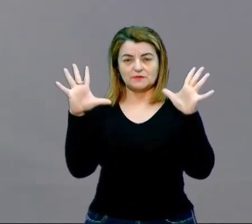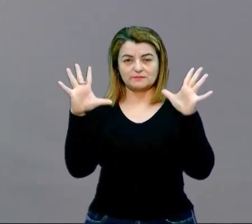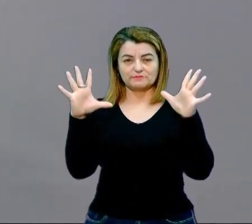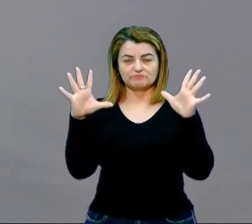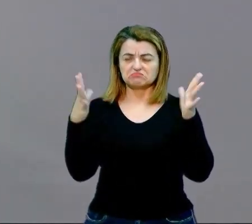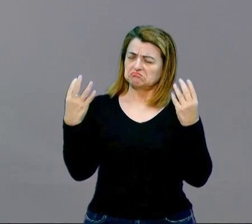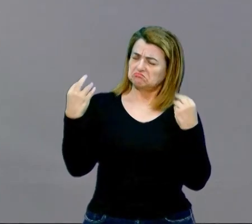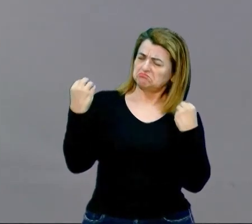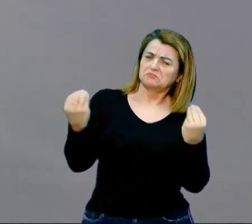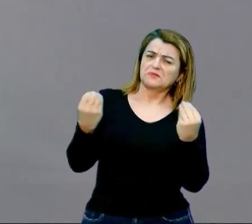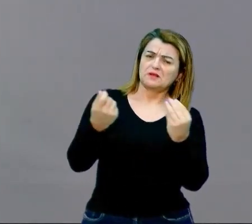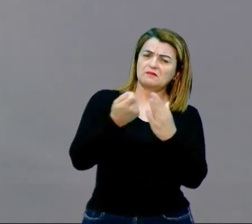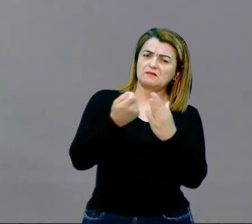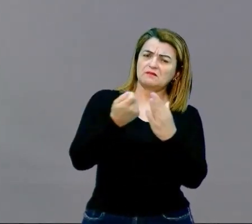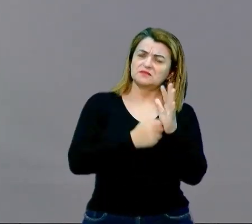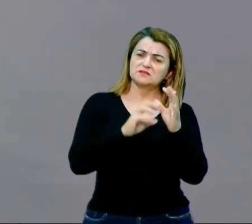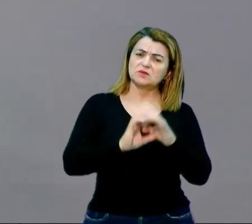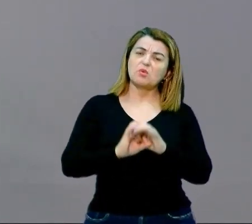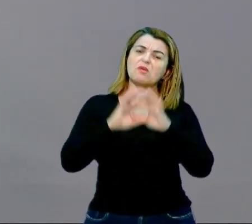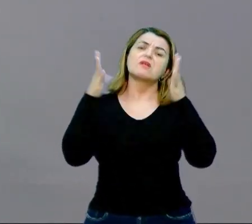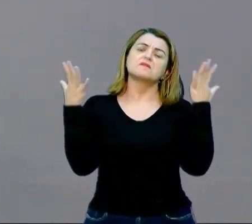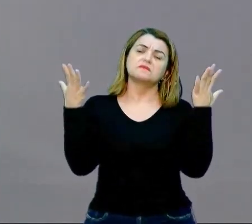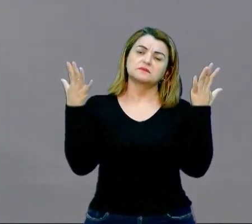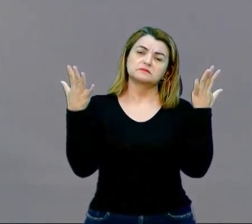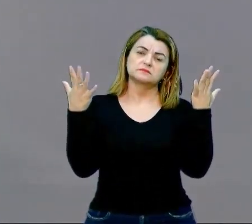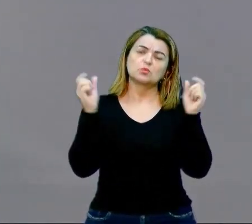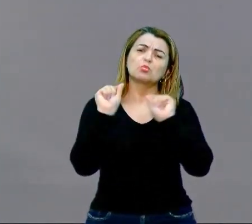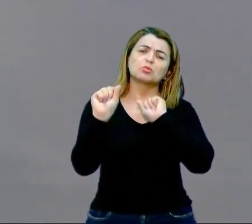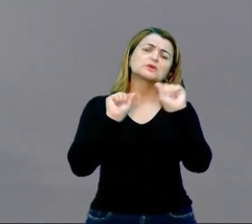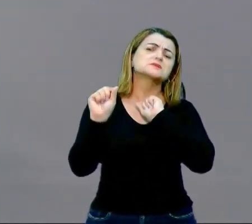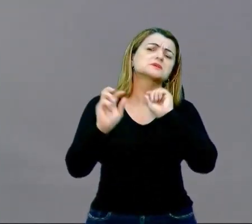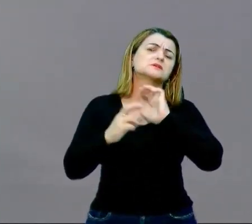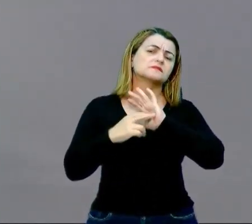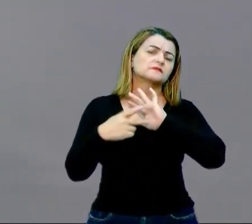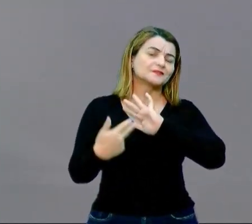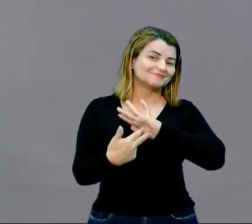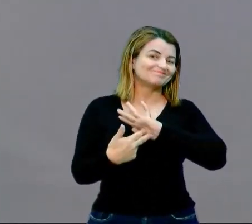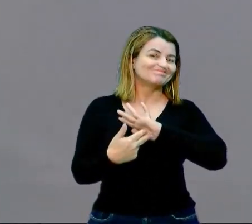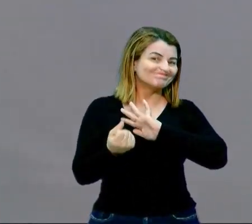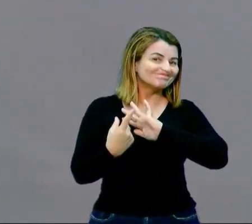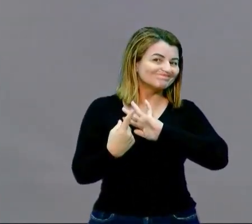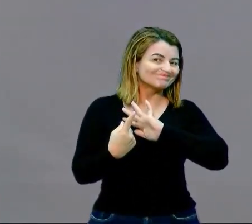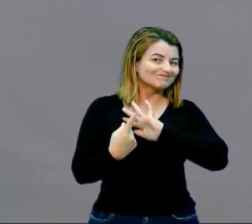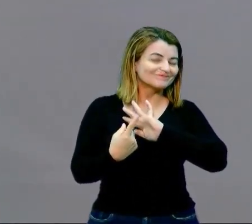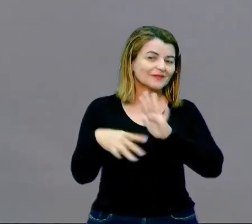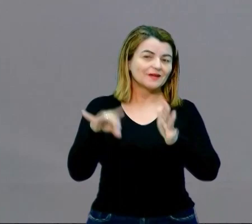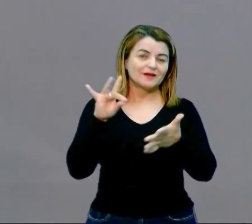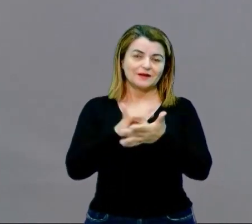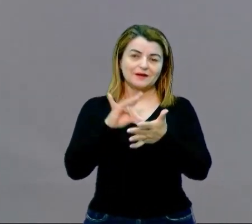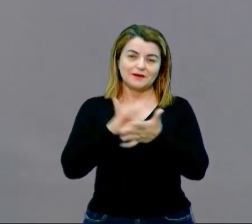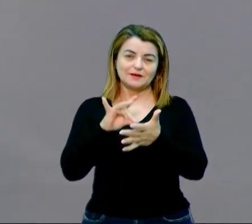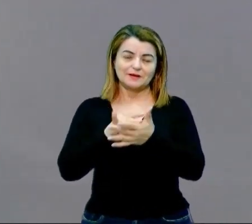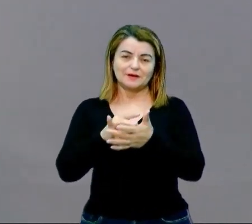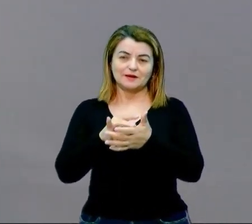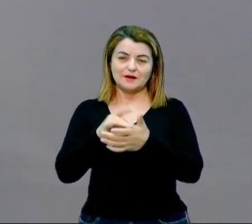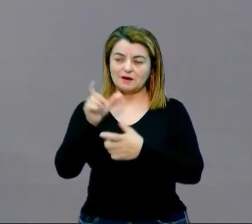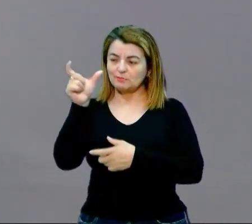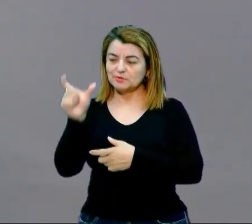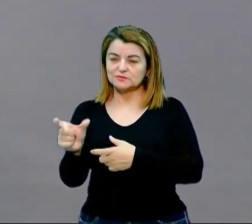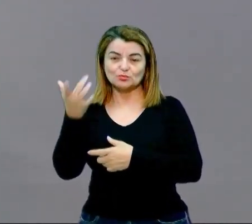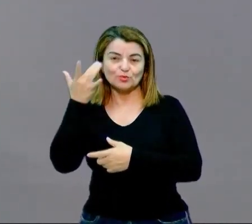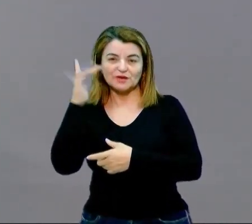uma redação sobre tema livre. Você já pensou o que significa isso? Na verdade, a pessoa não está querendo